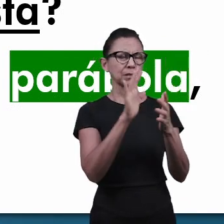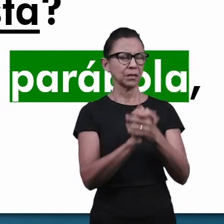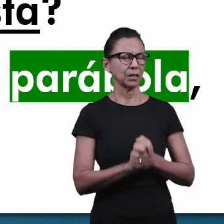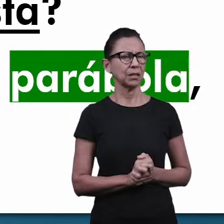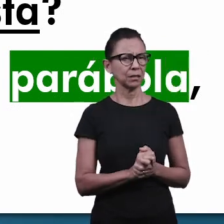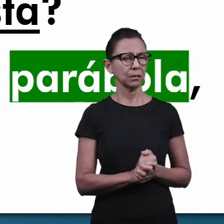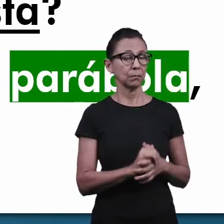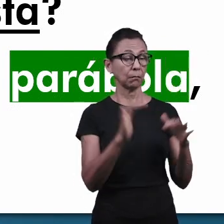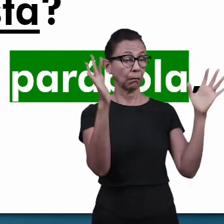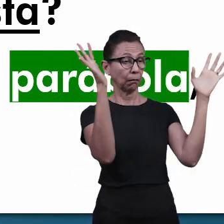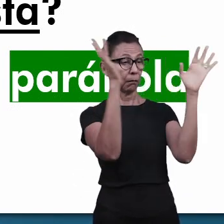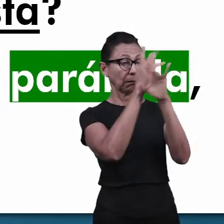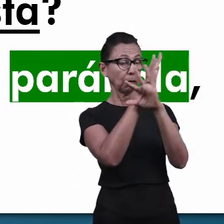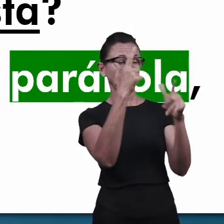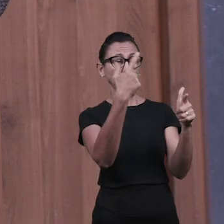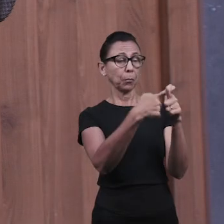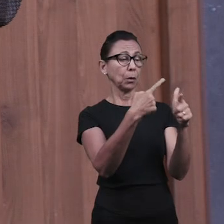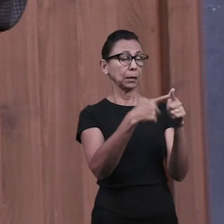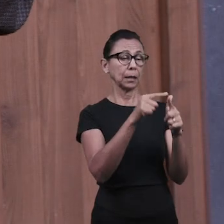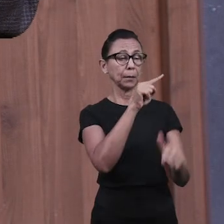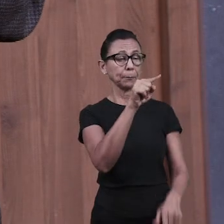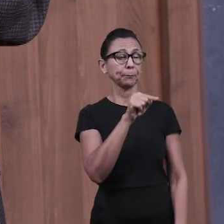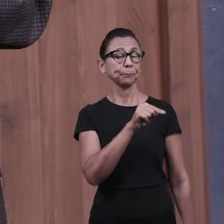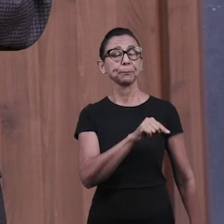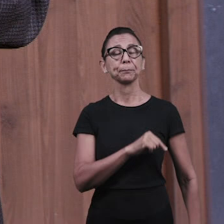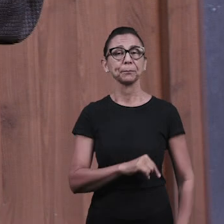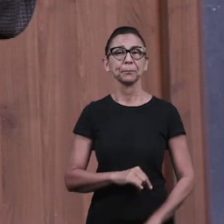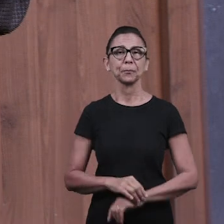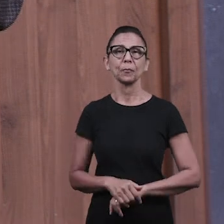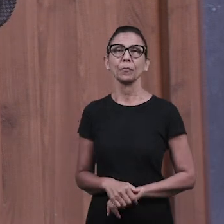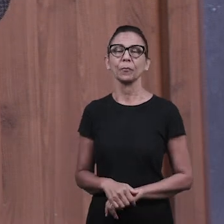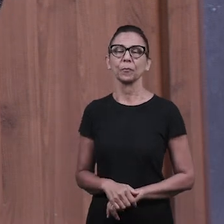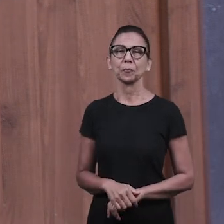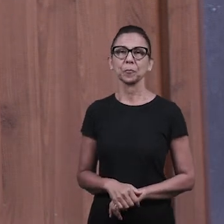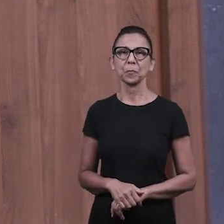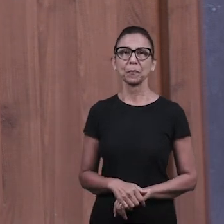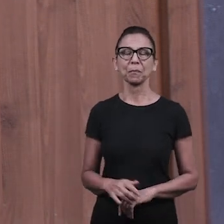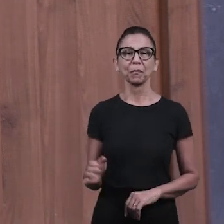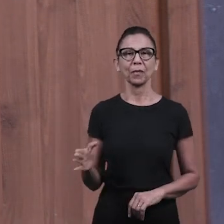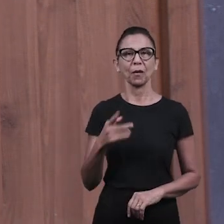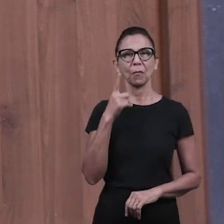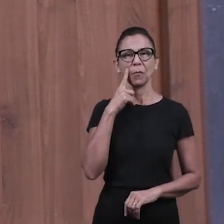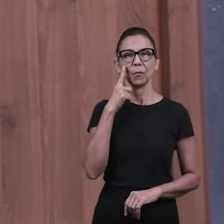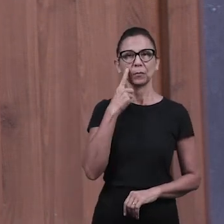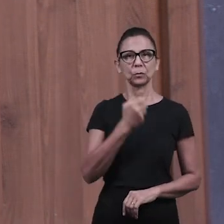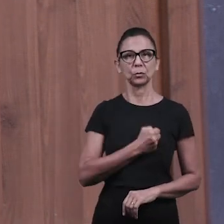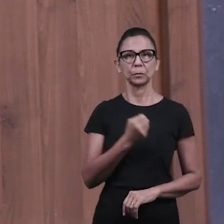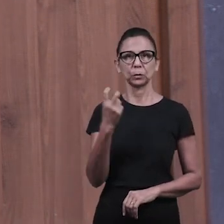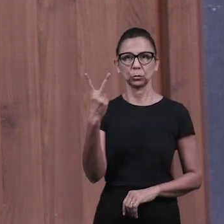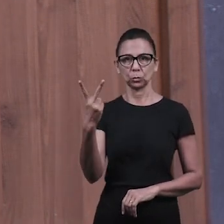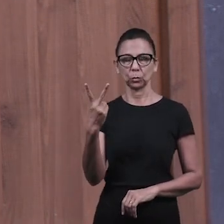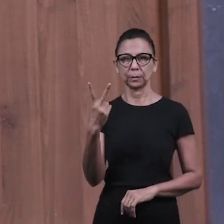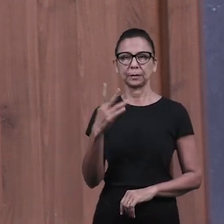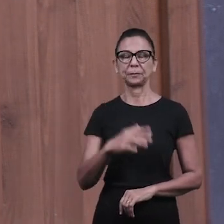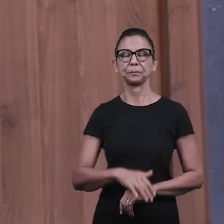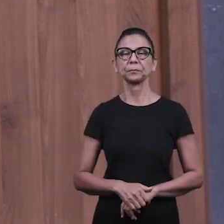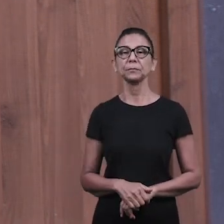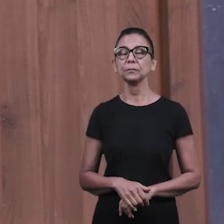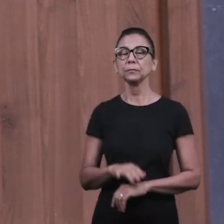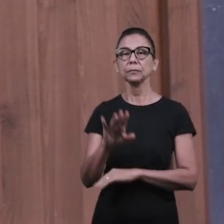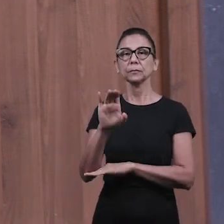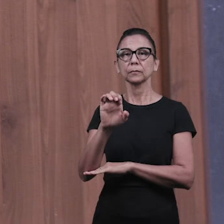de loucas. Essa pergunta, a 2, nós vamos agora passar aqui a resposta aqui ao nosso